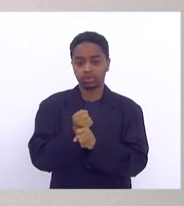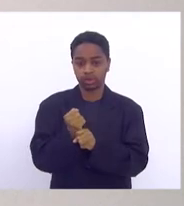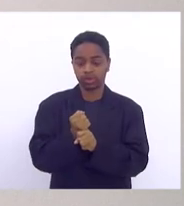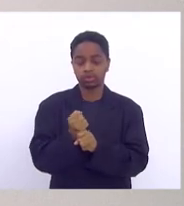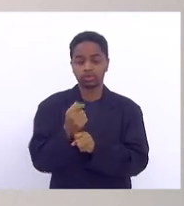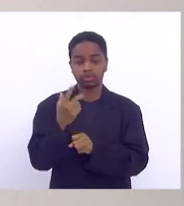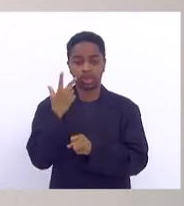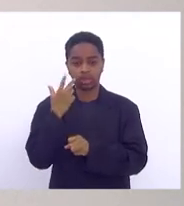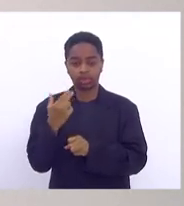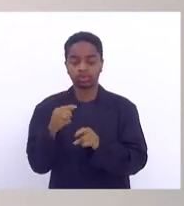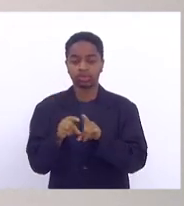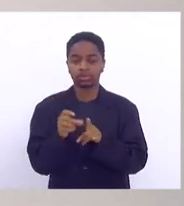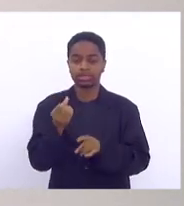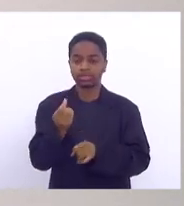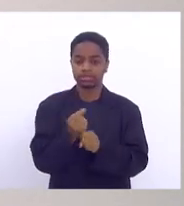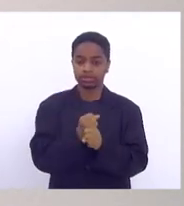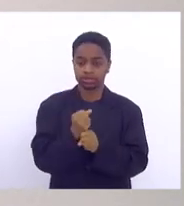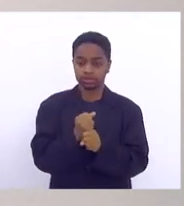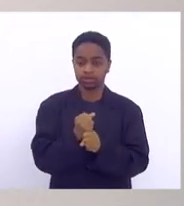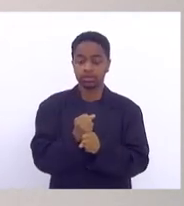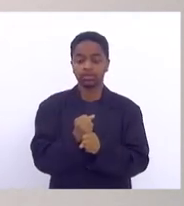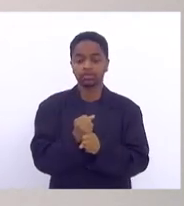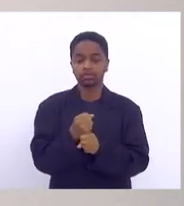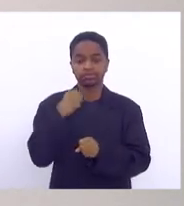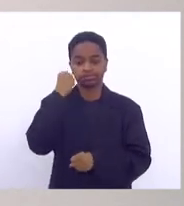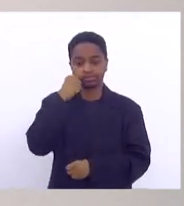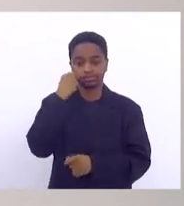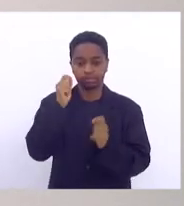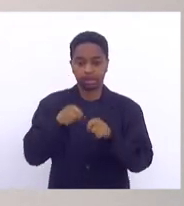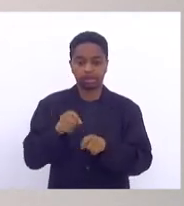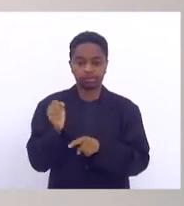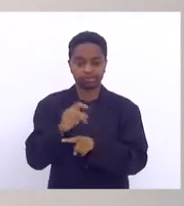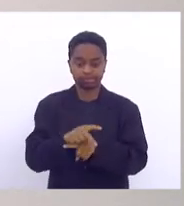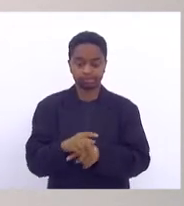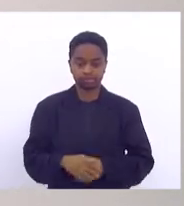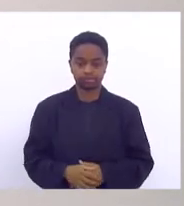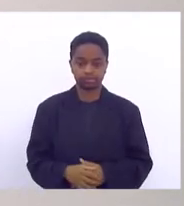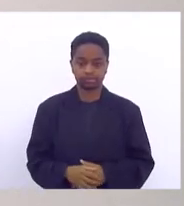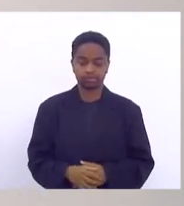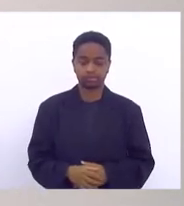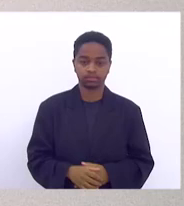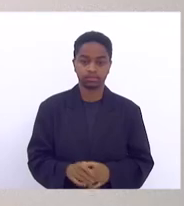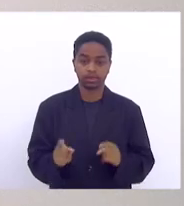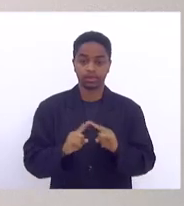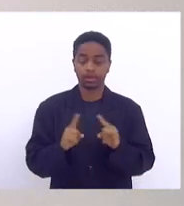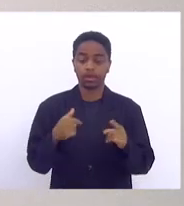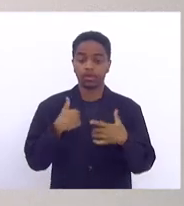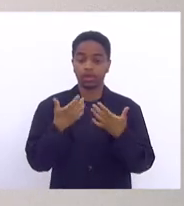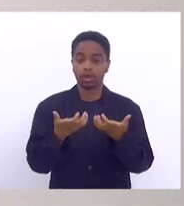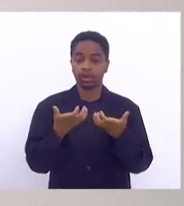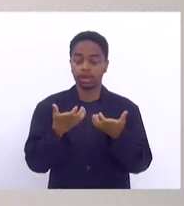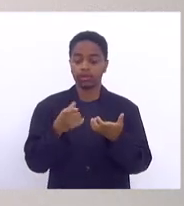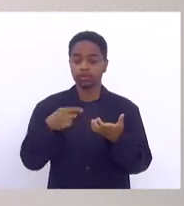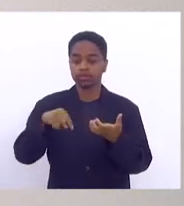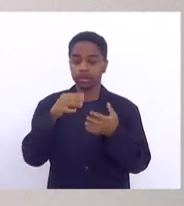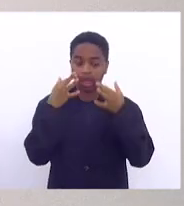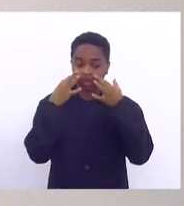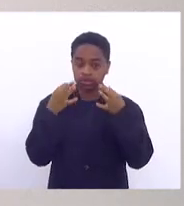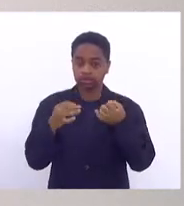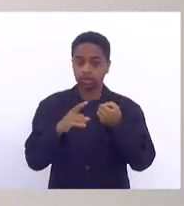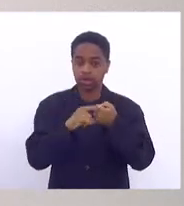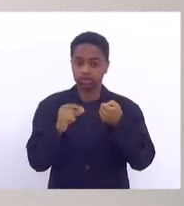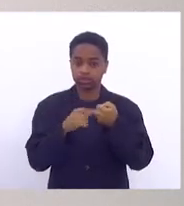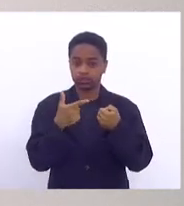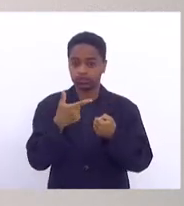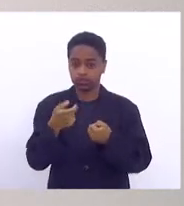senador bastaria 6 anos de naturalizado para ser senador mas eu quero chamar atenção pro artigo 20